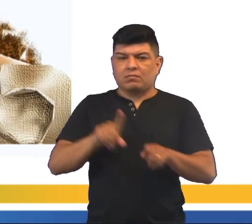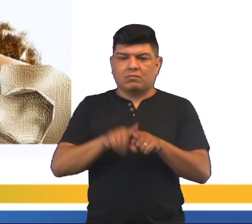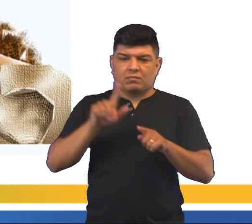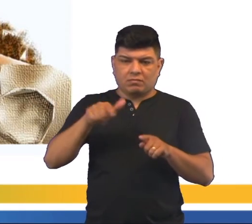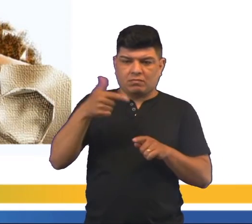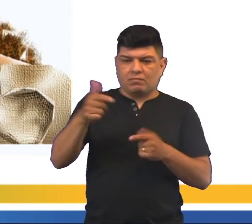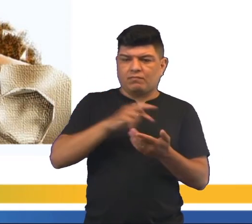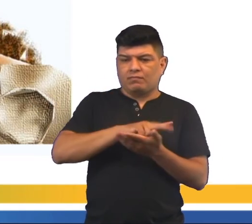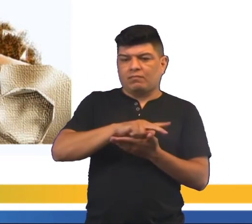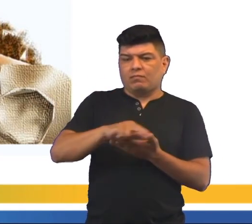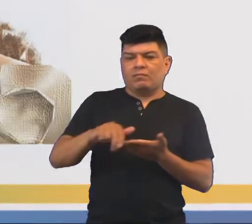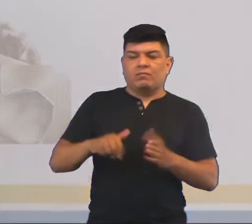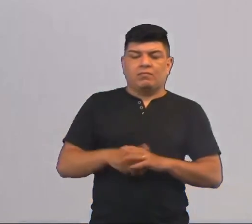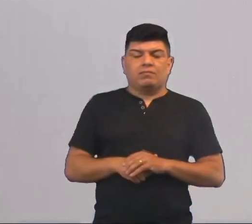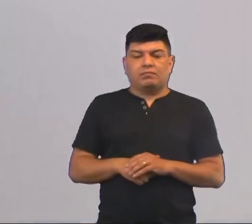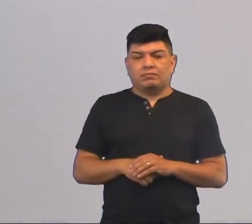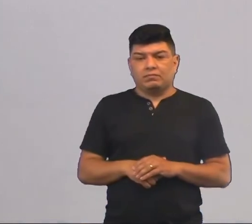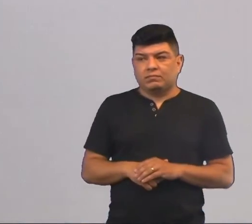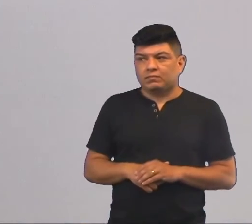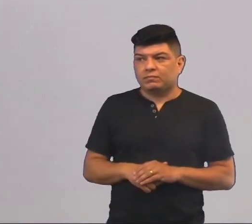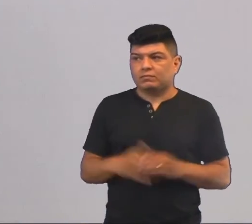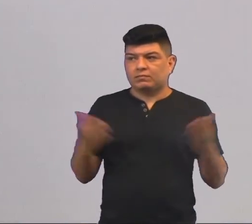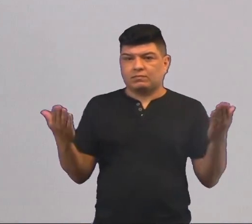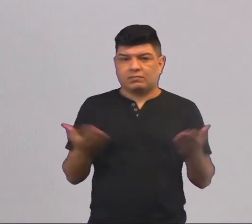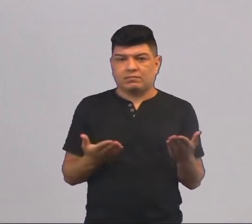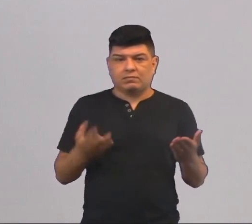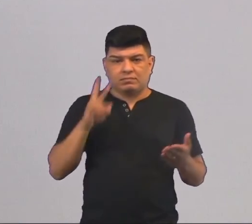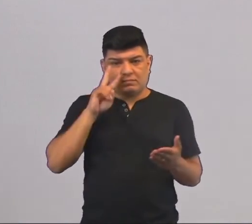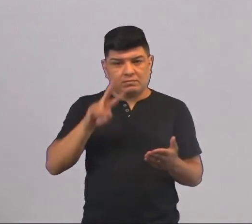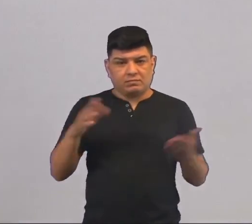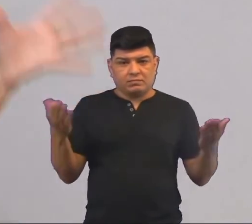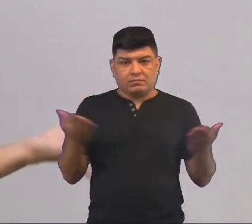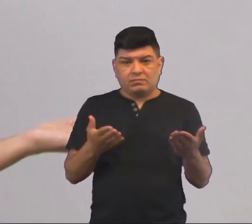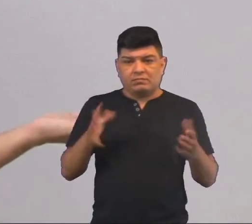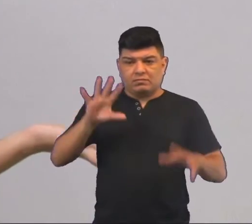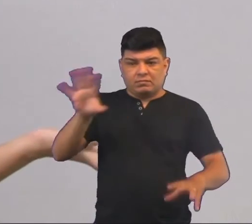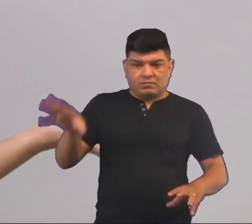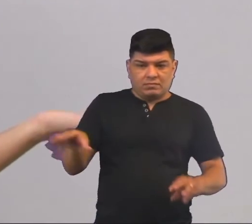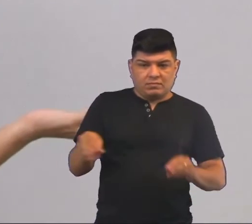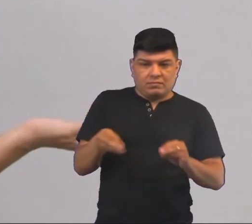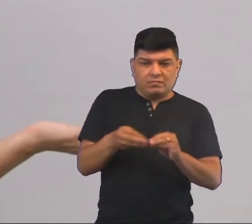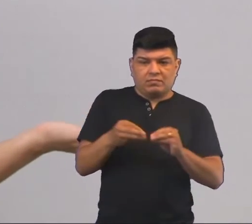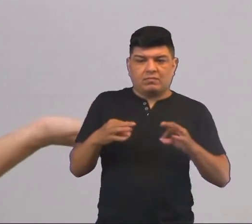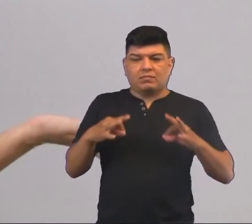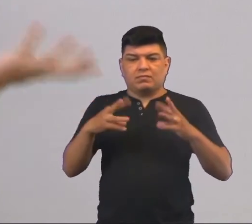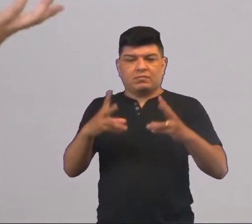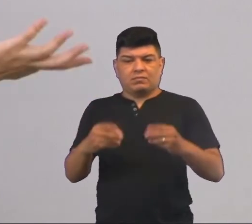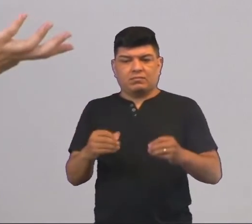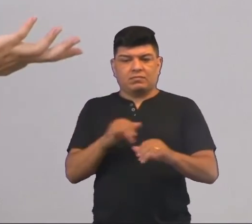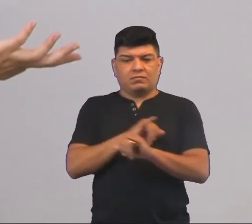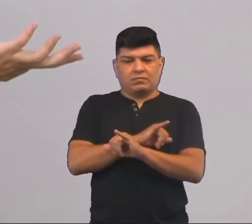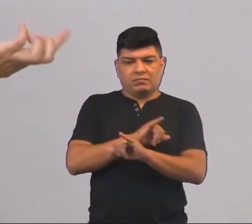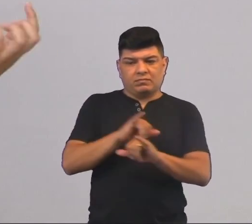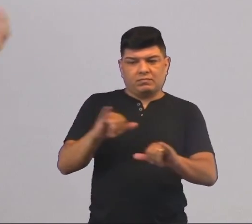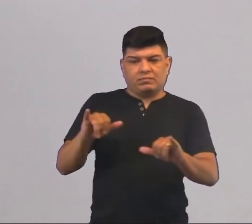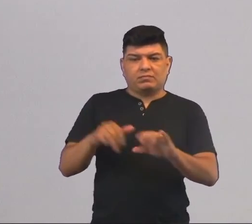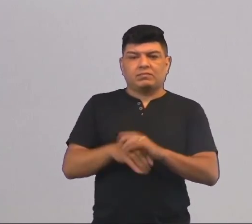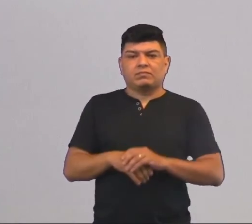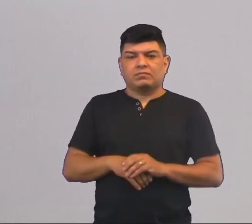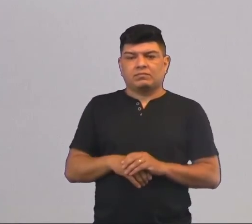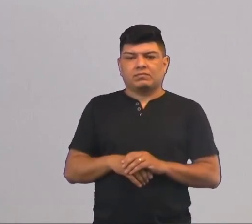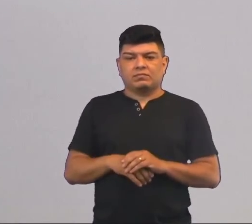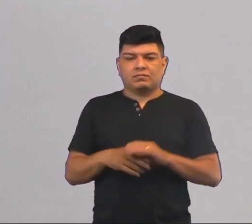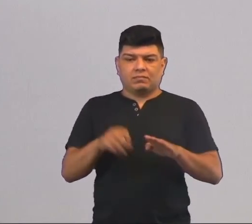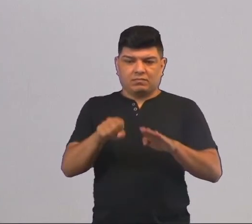e assim por diante e aqui a gente vai ver agora um resumão de tudo isso que eu falei para vocês no fim das